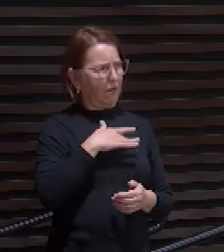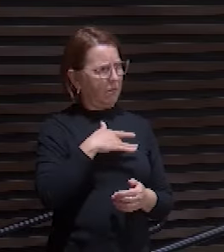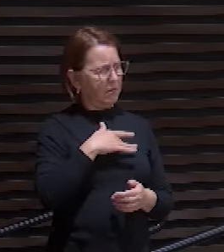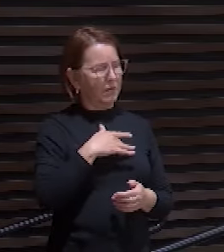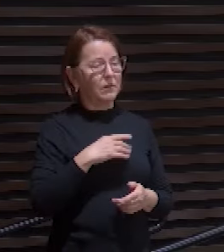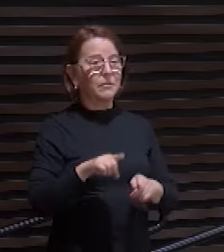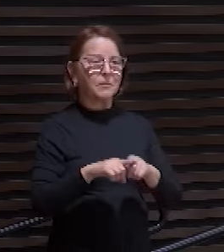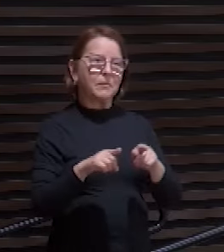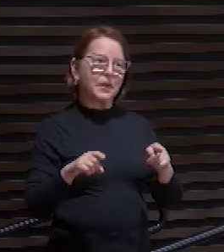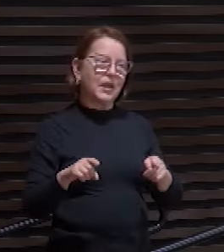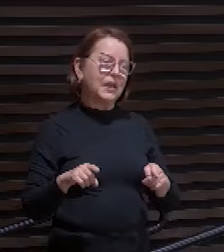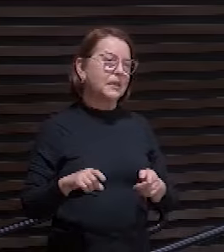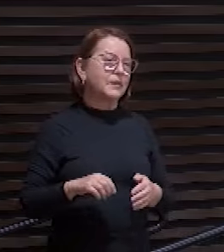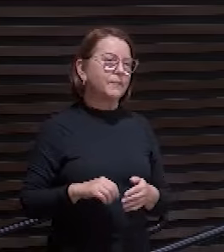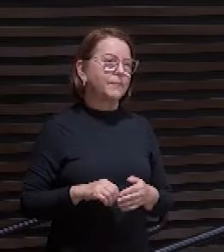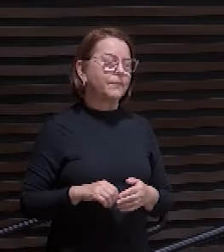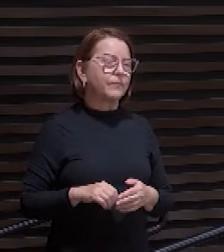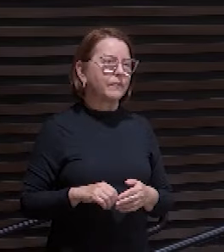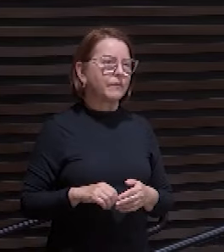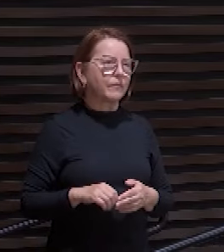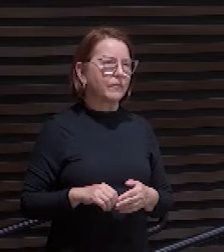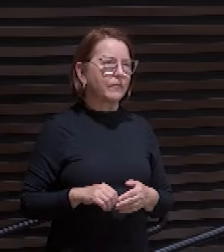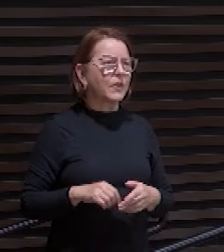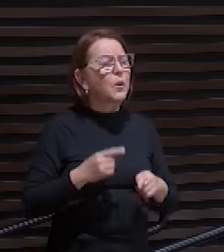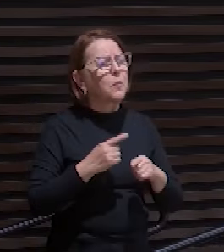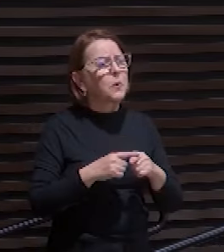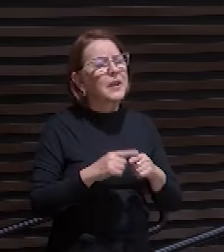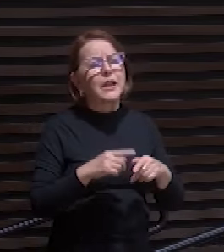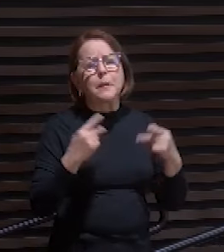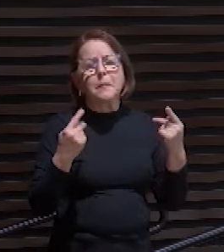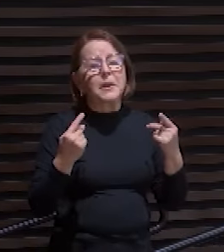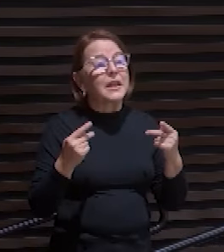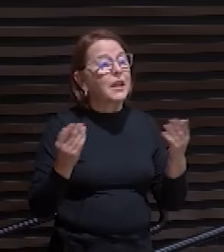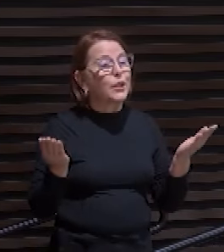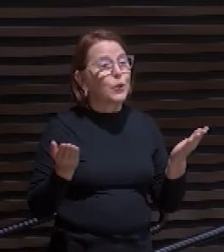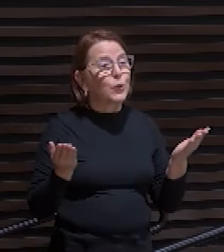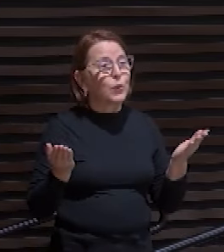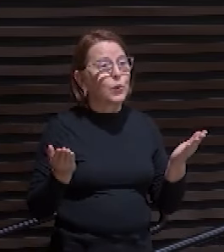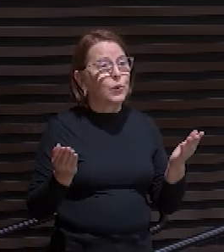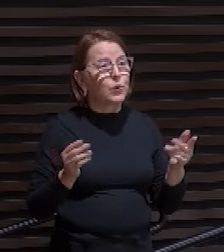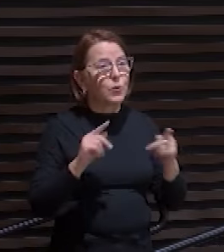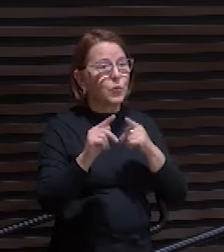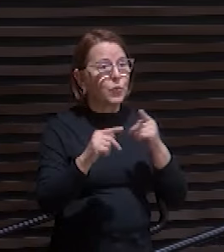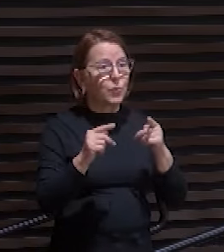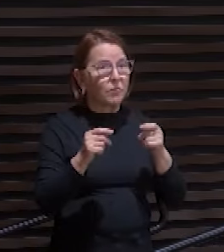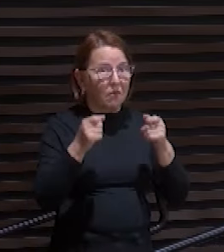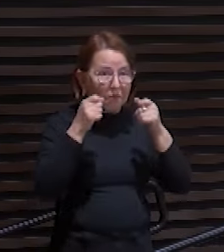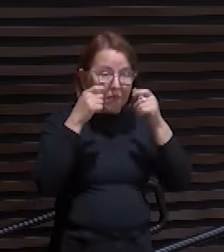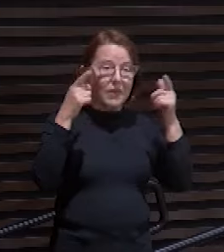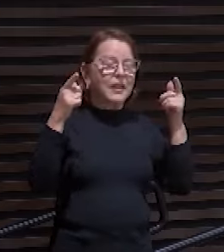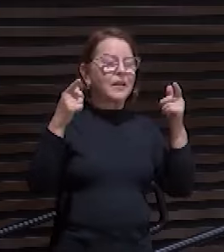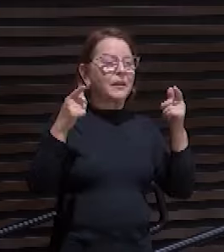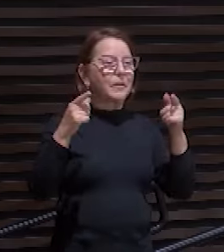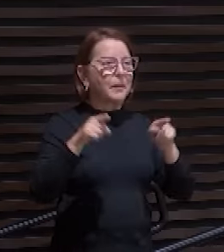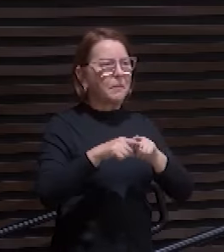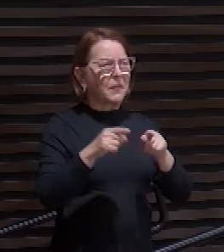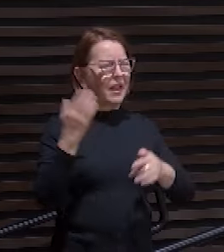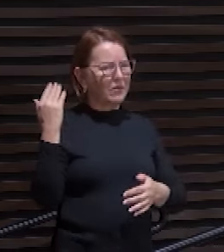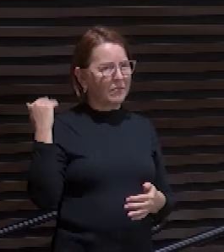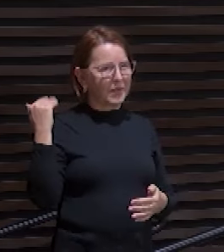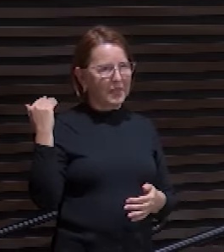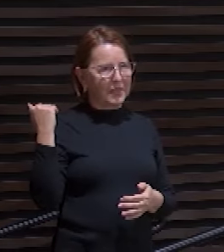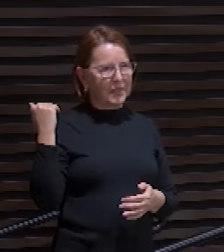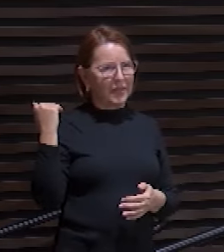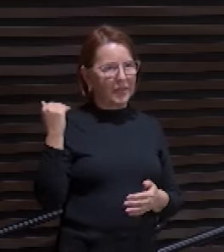Mas que nós tivemos, sabe por quê? Porque é pregado hoje, agora o povo está começando a acordar um pouco, mas isso lá atrás,